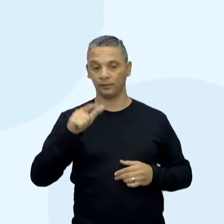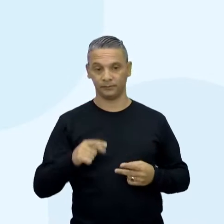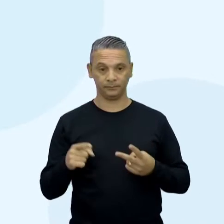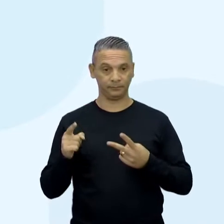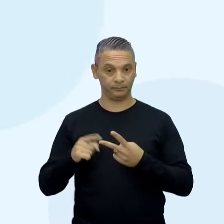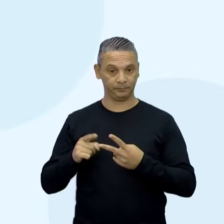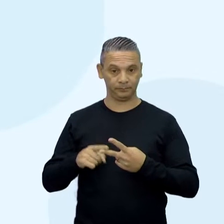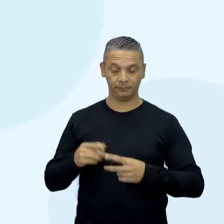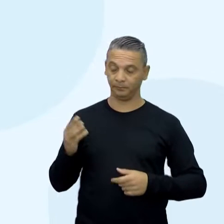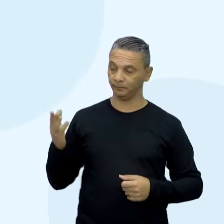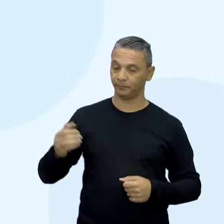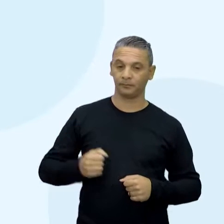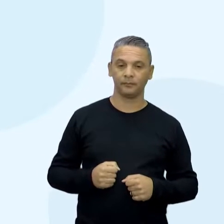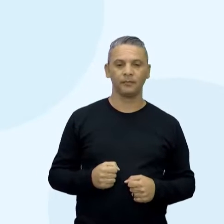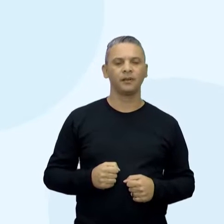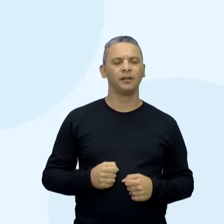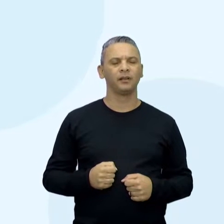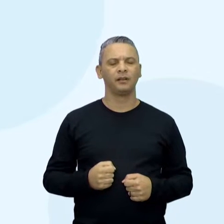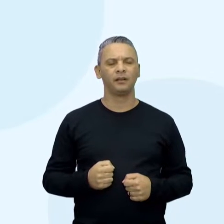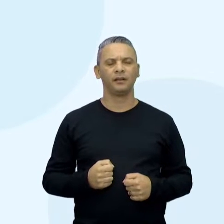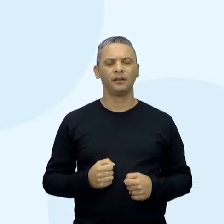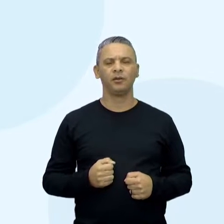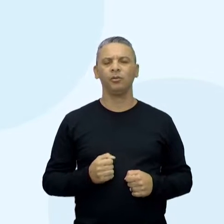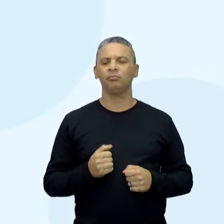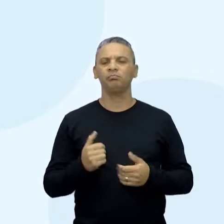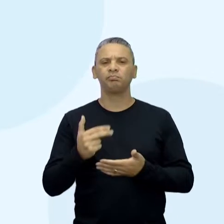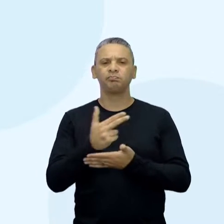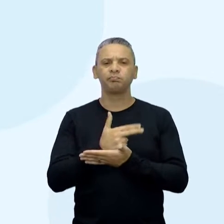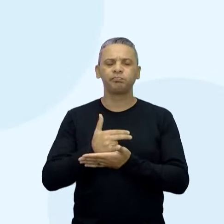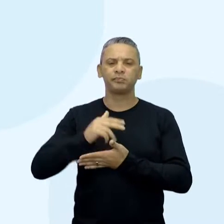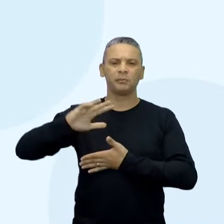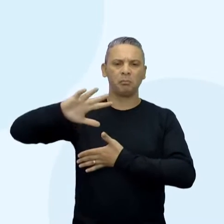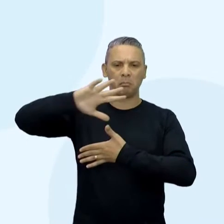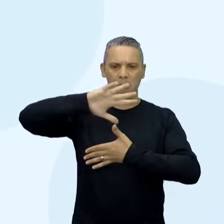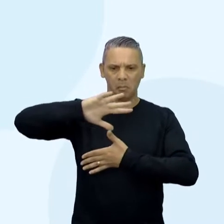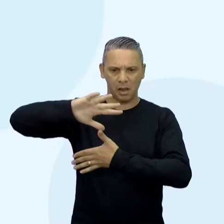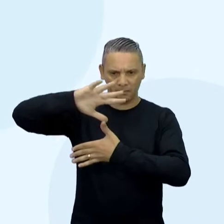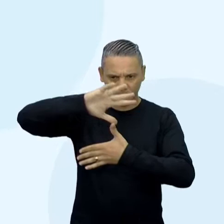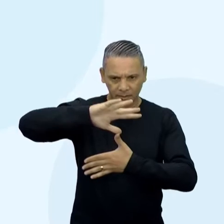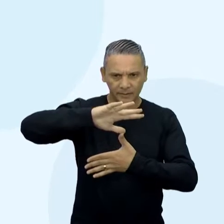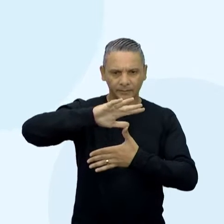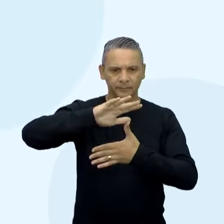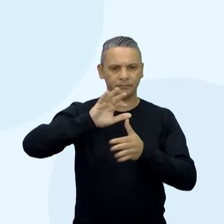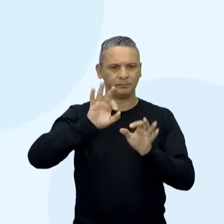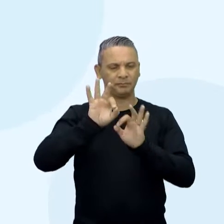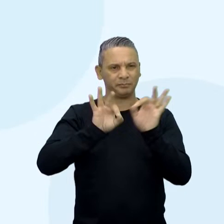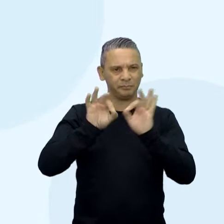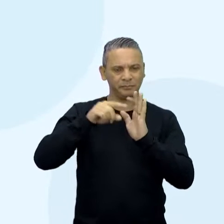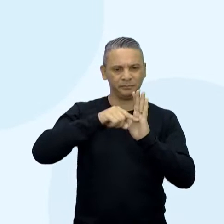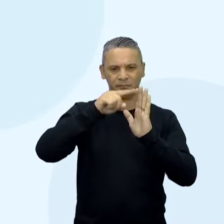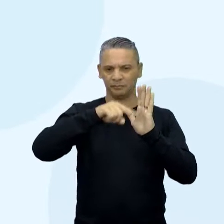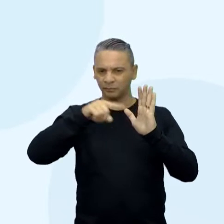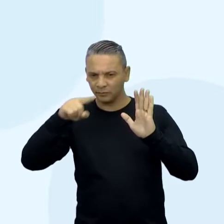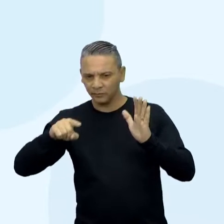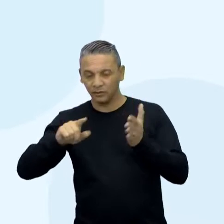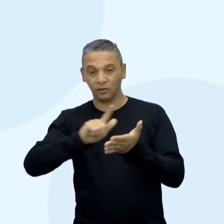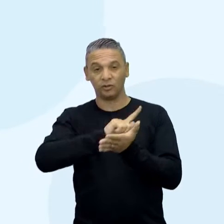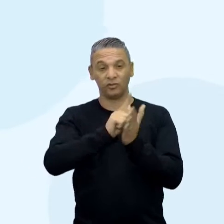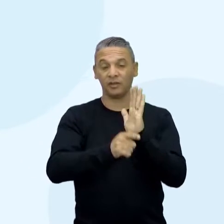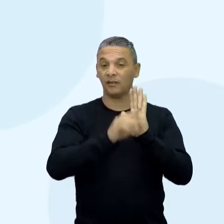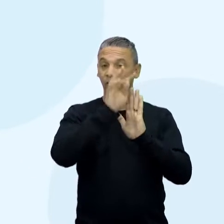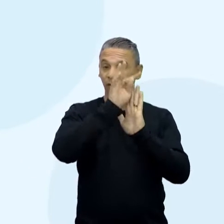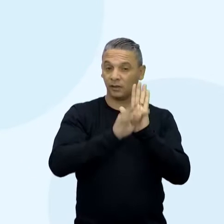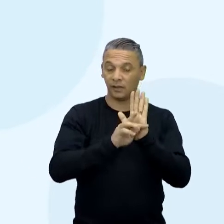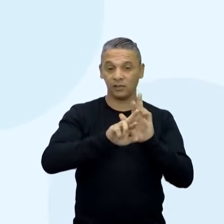é utilizar as linguagens cartográfica, gráfica e iconográfica, diferentes gêneros textuais